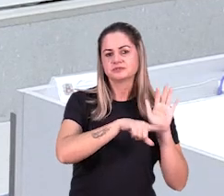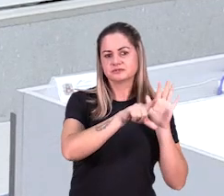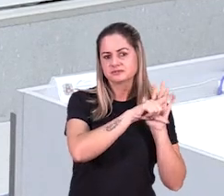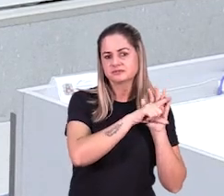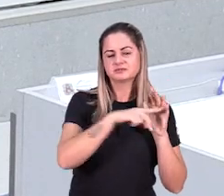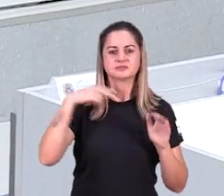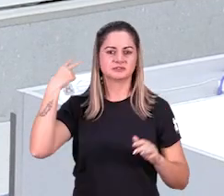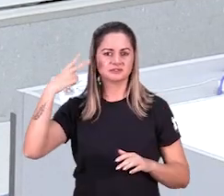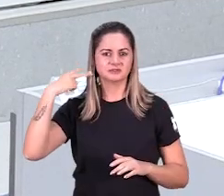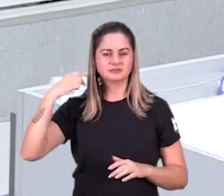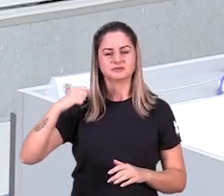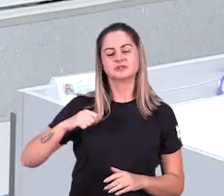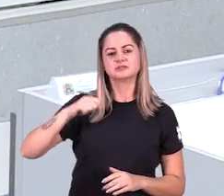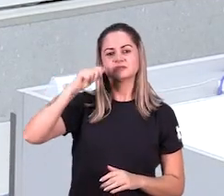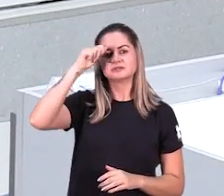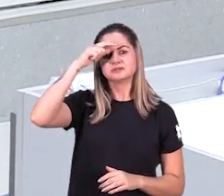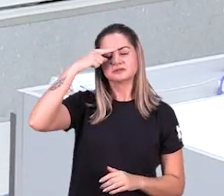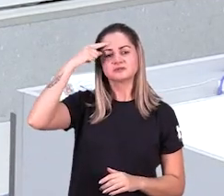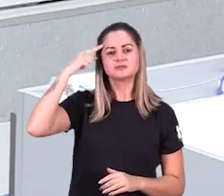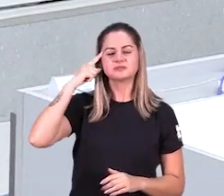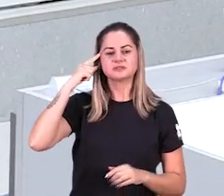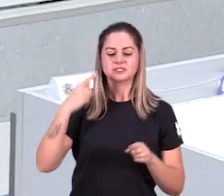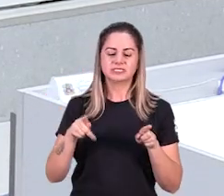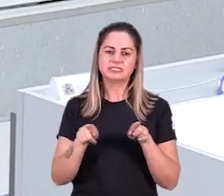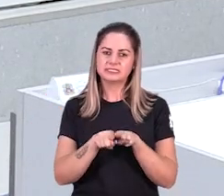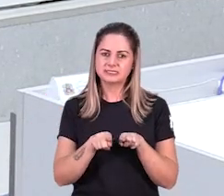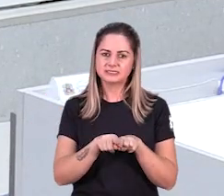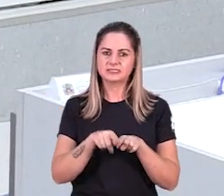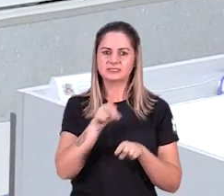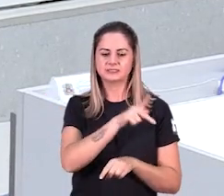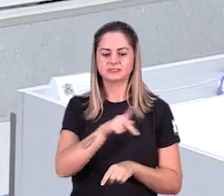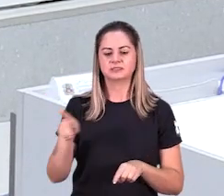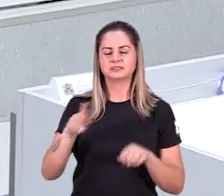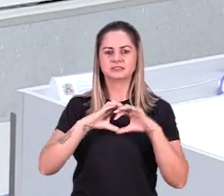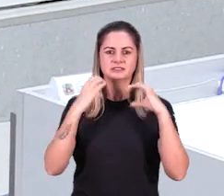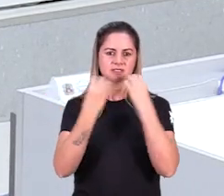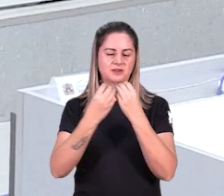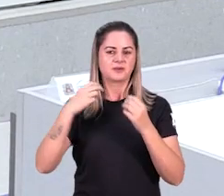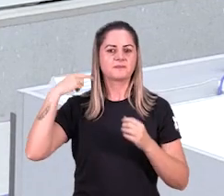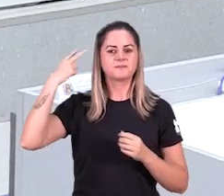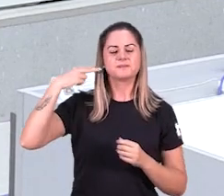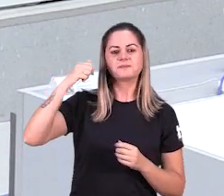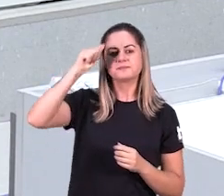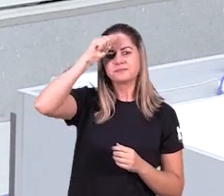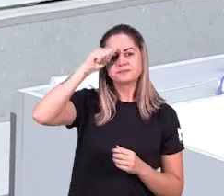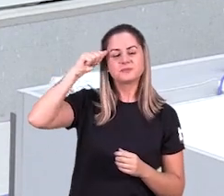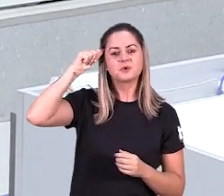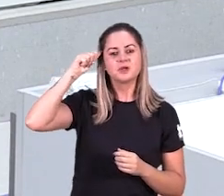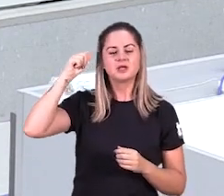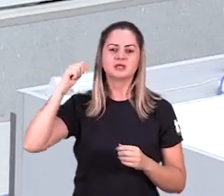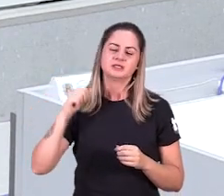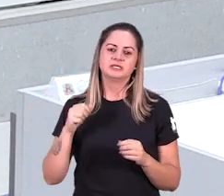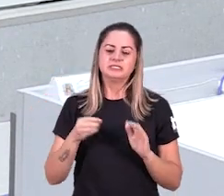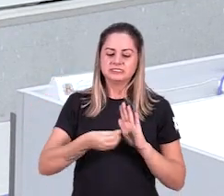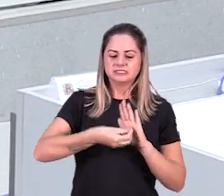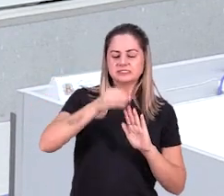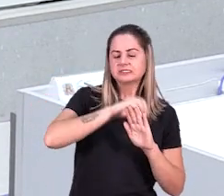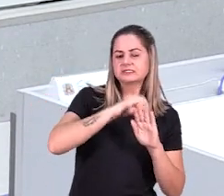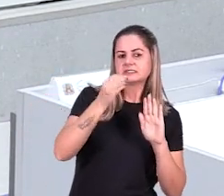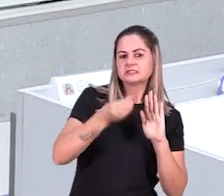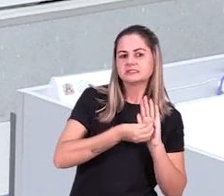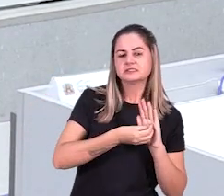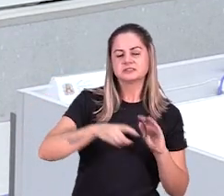dos vereadores Rogério Ricardo da Silva e do presidente da casa, vereador Antônio Carlos Albino, que inclui no